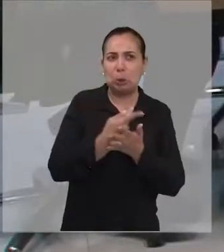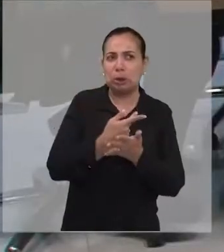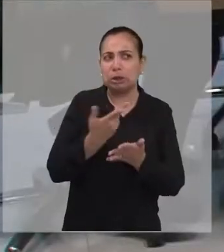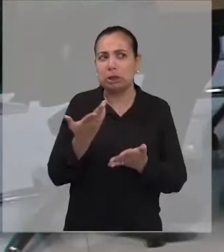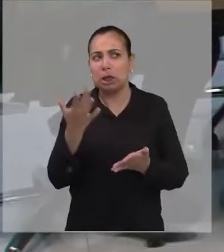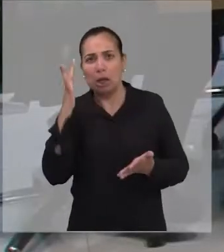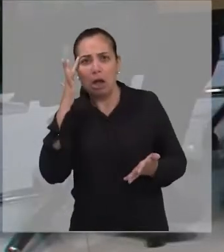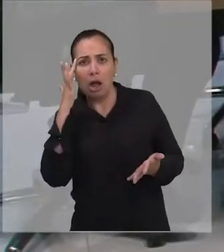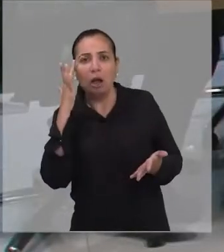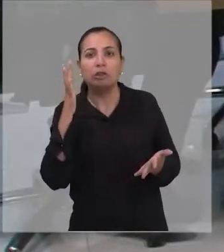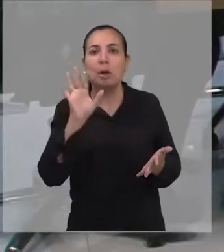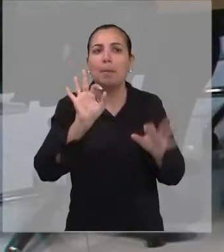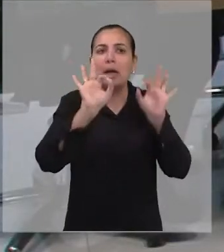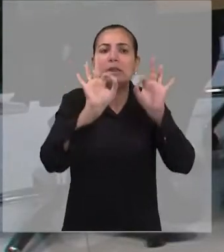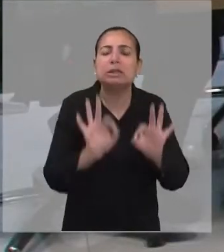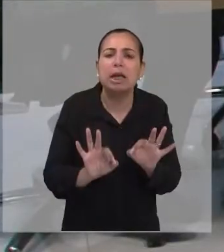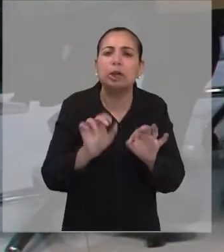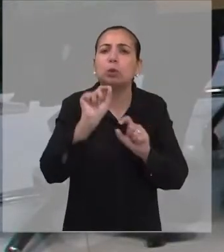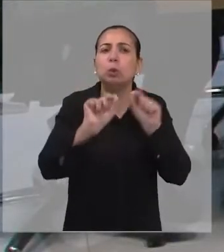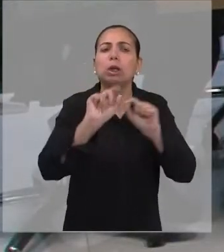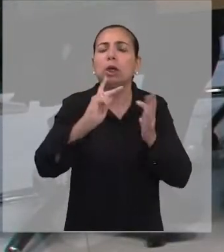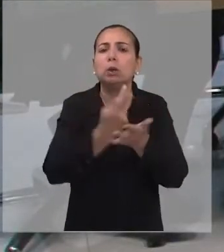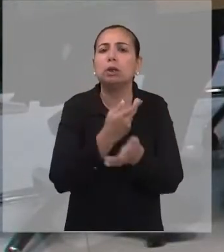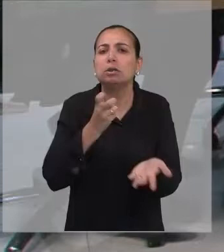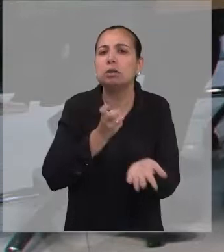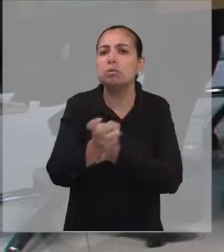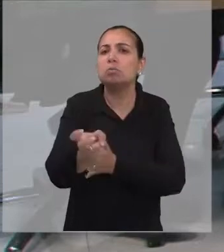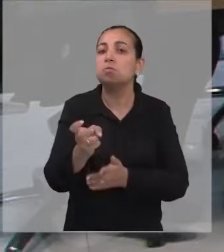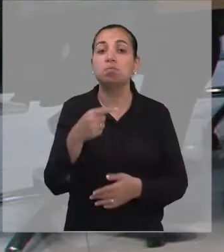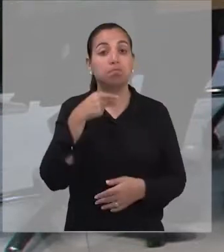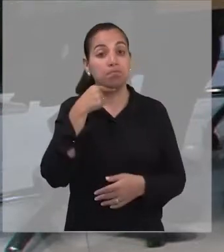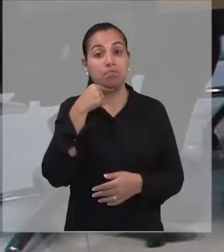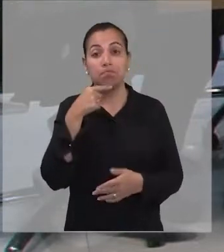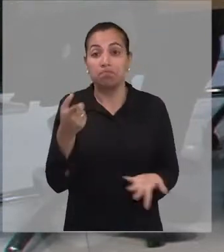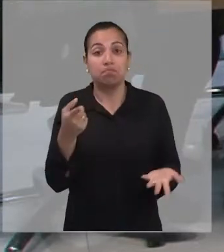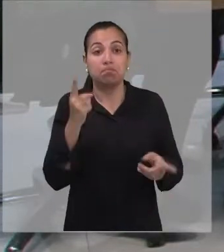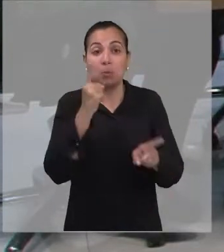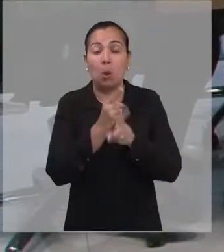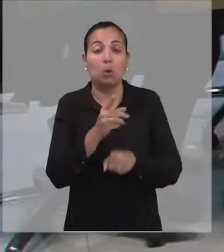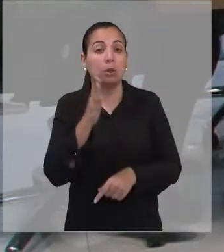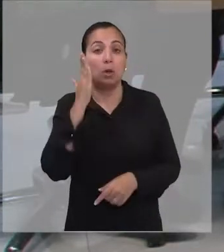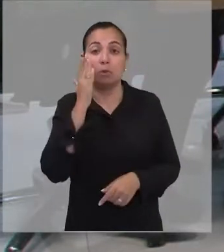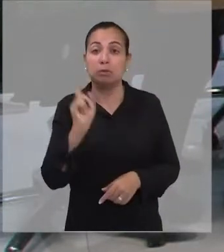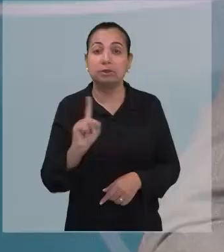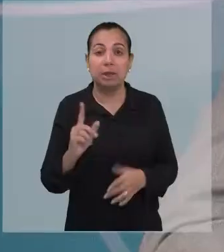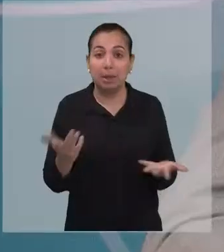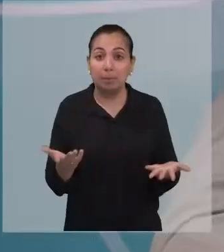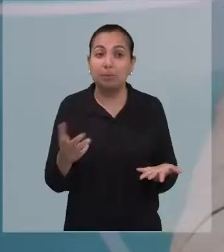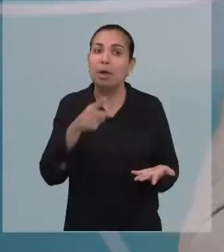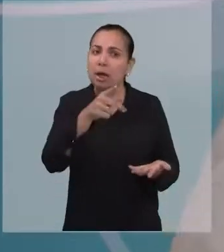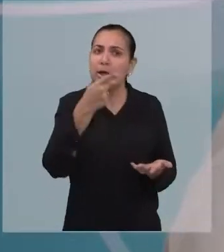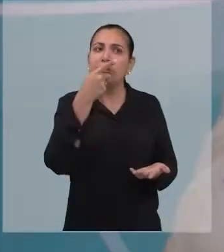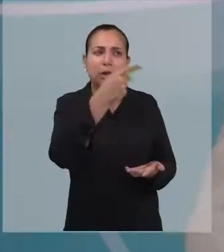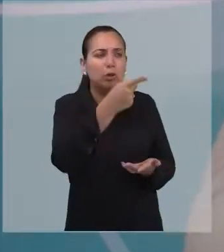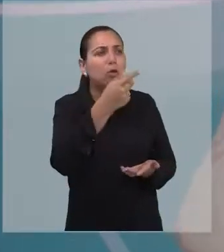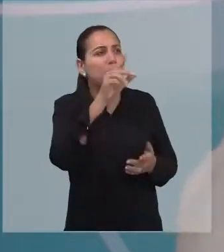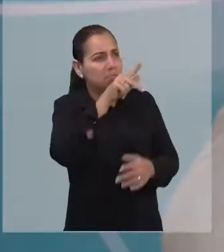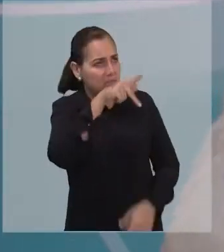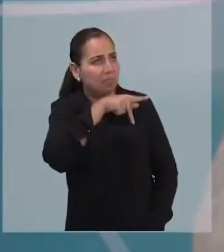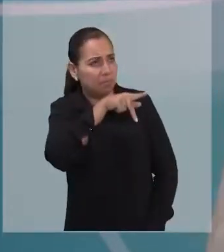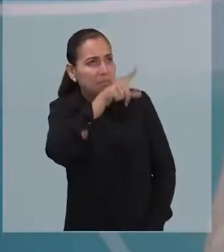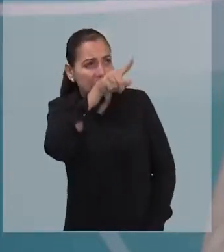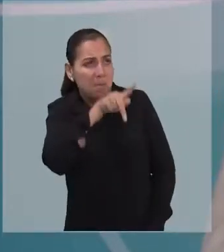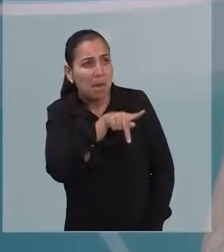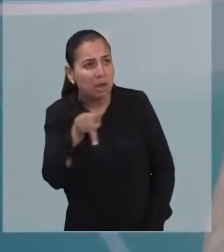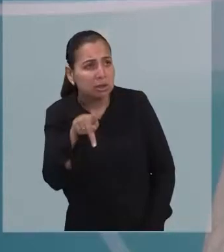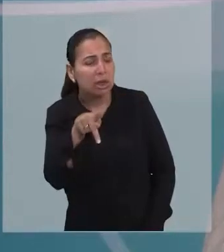os motivos, ainda que polidamente, ele parece ser uma pessoa muito polida, ele inclusive desejou felicidade para a família do presidente, então, para colocar já